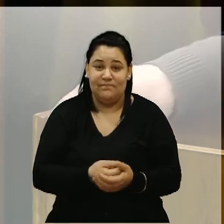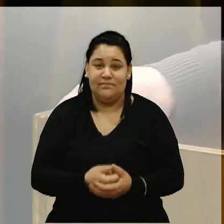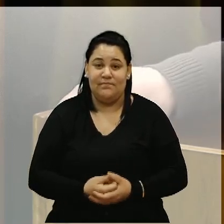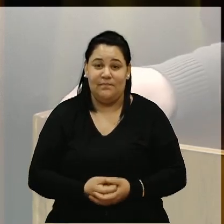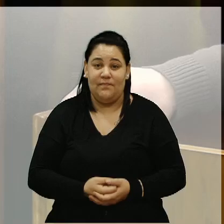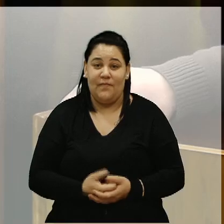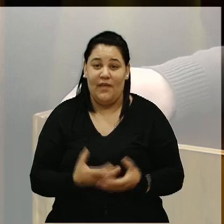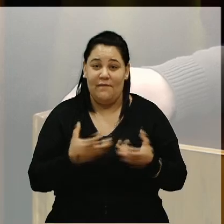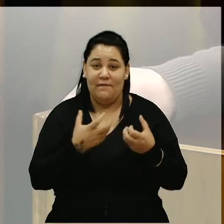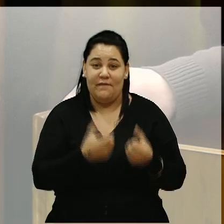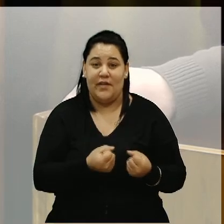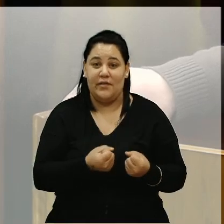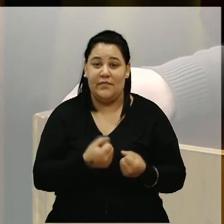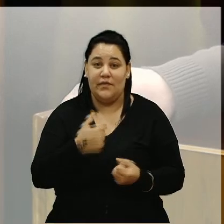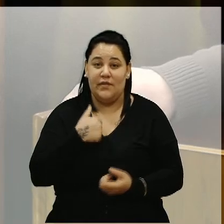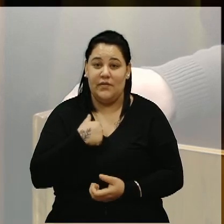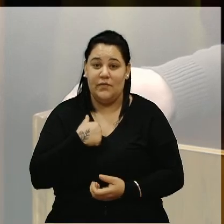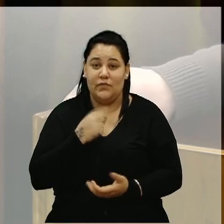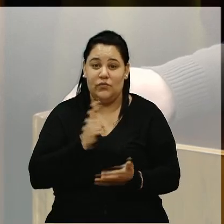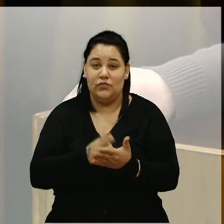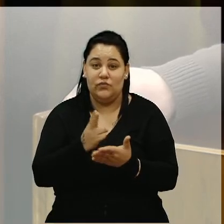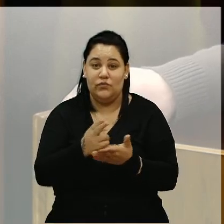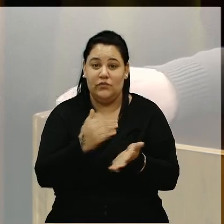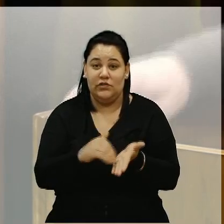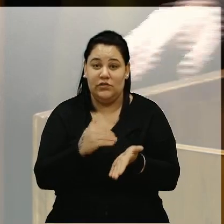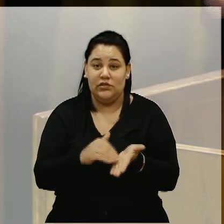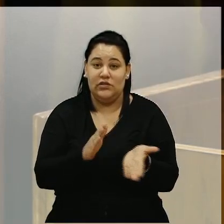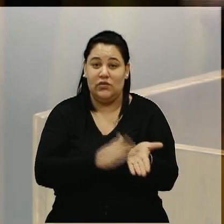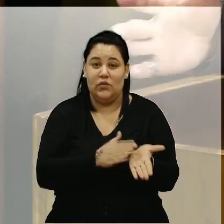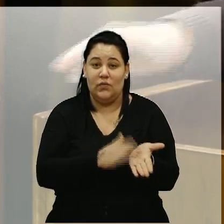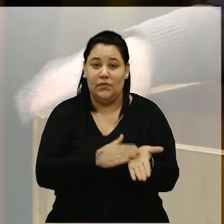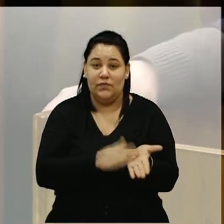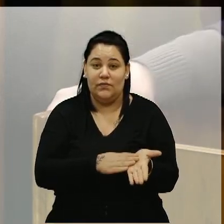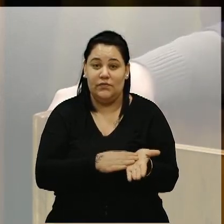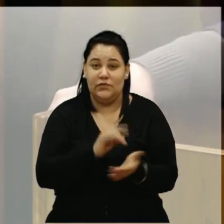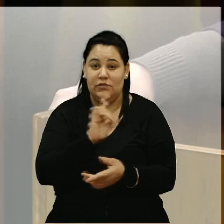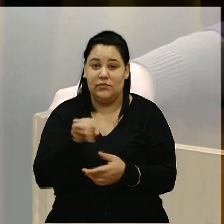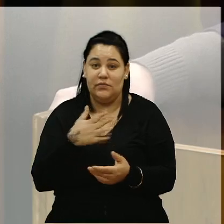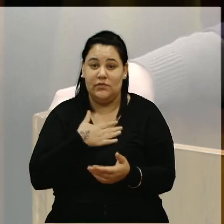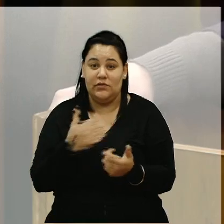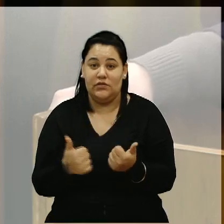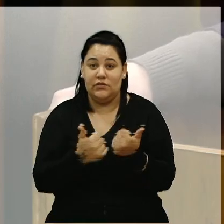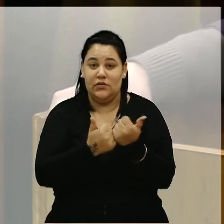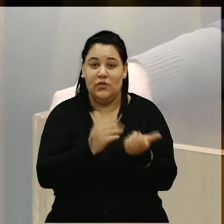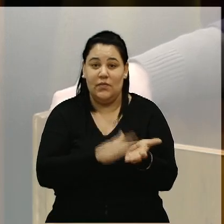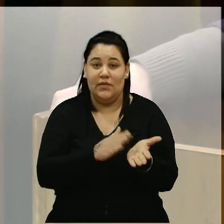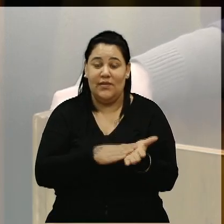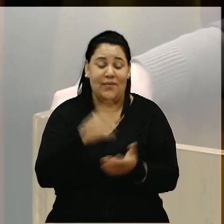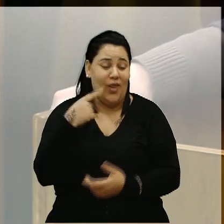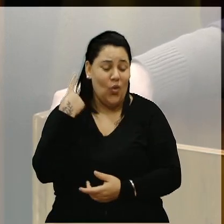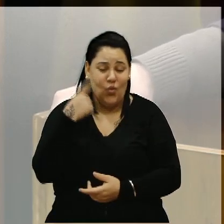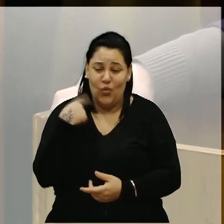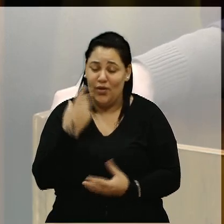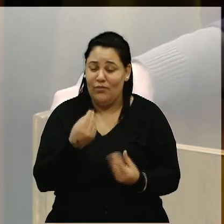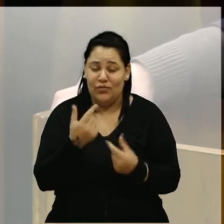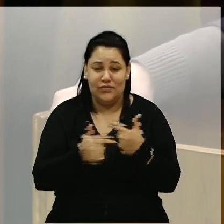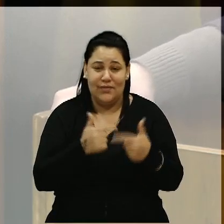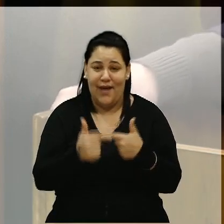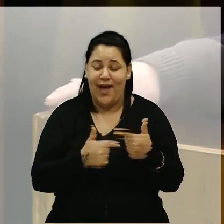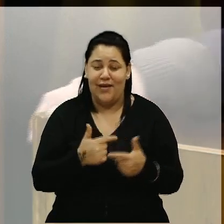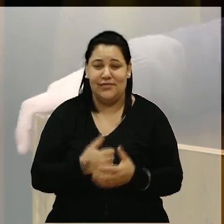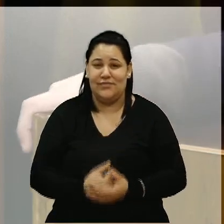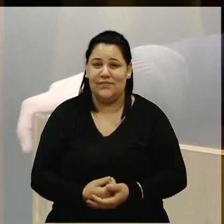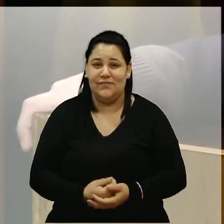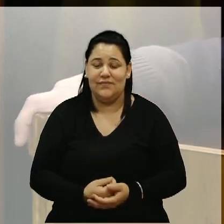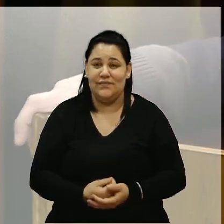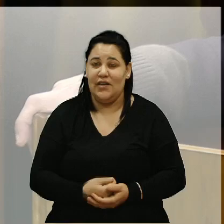rígido. Eu estou seguidamente nas secretarias lá cobrando, quando não é minha assessoria cobrando. É uma loucura. E mesmo assim